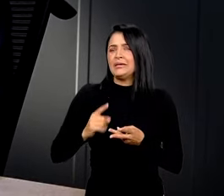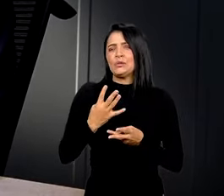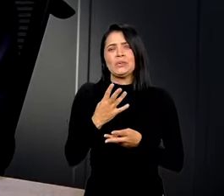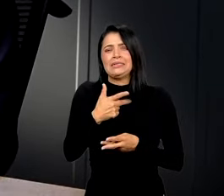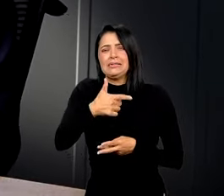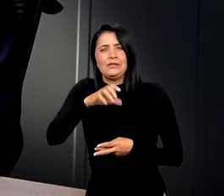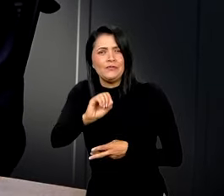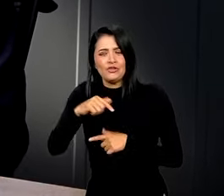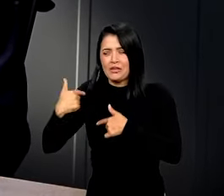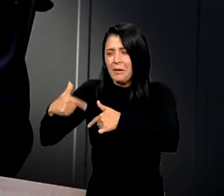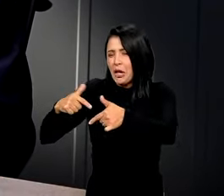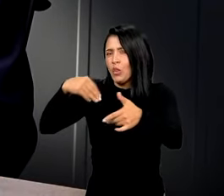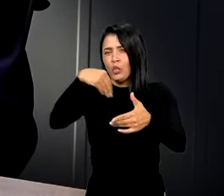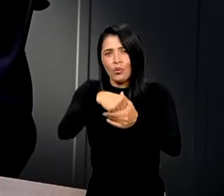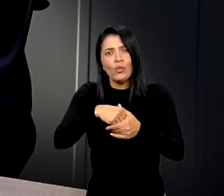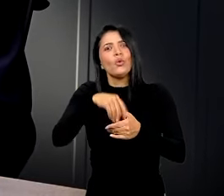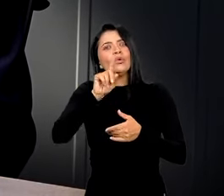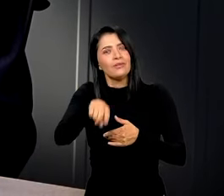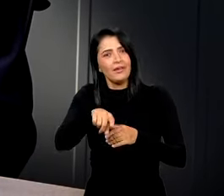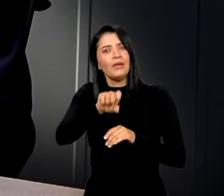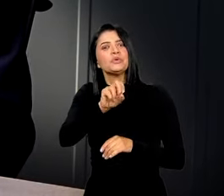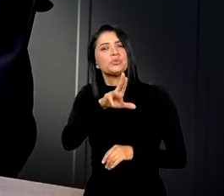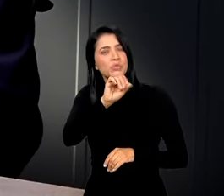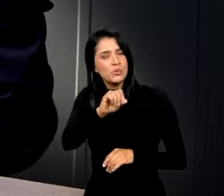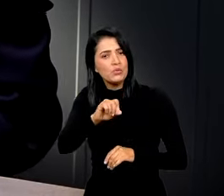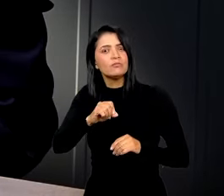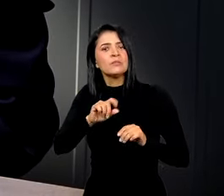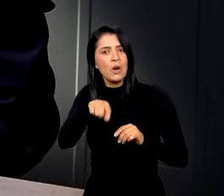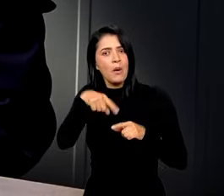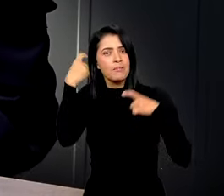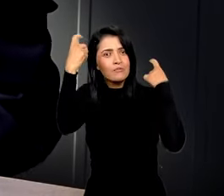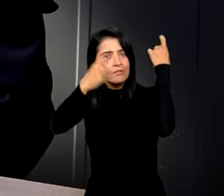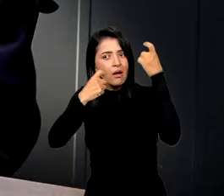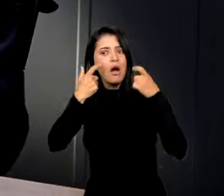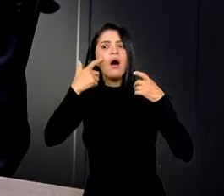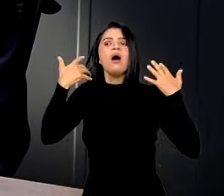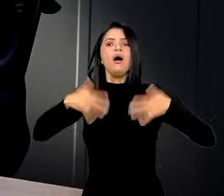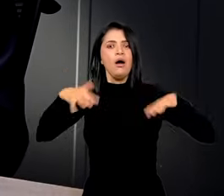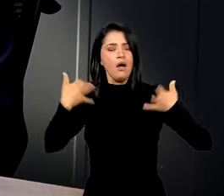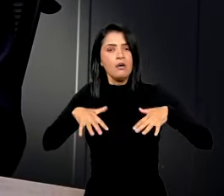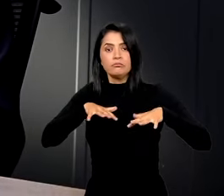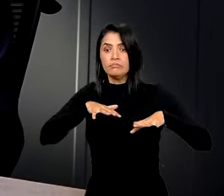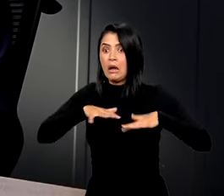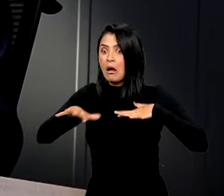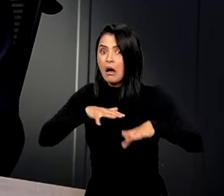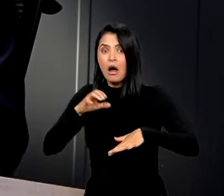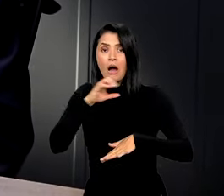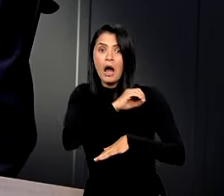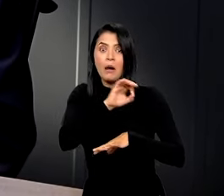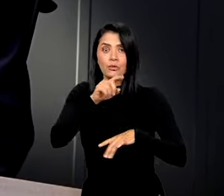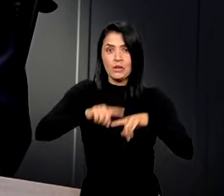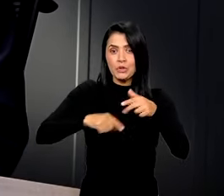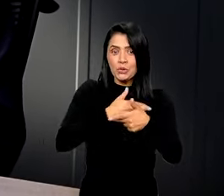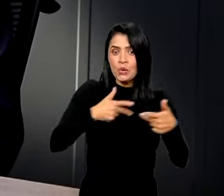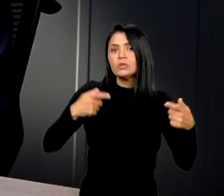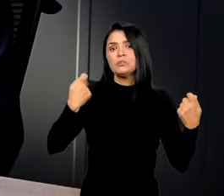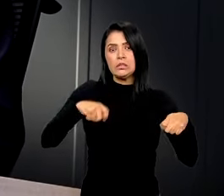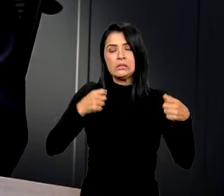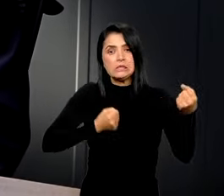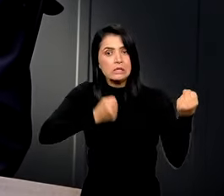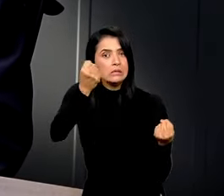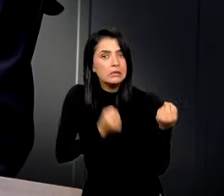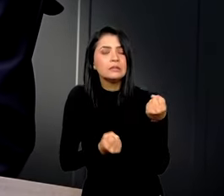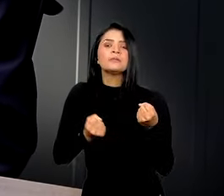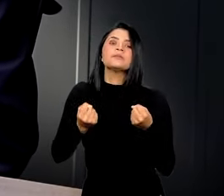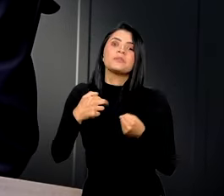POPs, 420 mil trabalhadores e trabalhadoras do SUAS. Então, essa preocupação, seja com a mobilidade, com os equipamentos,